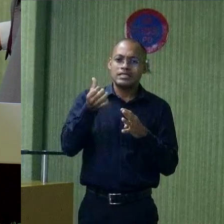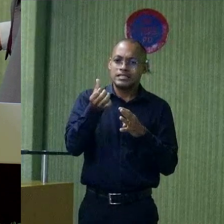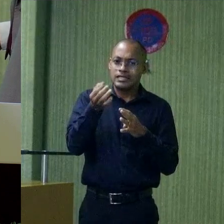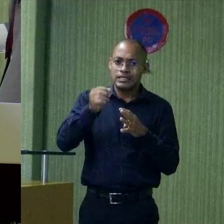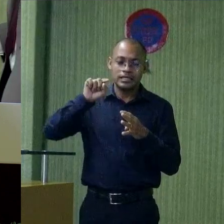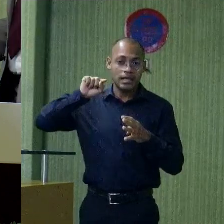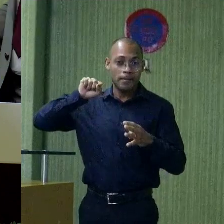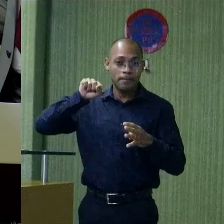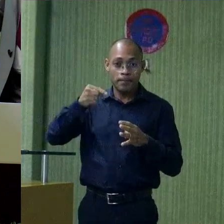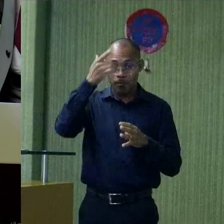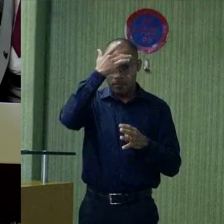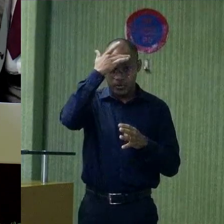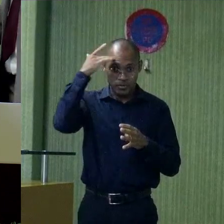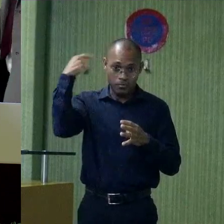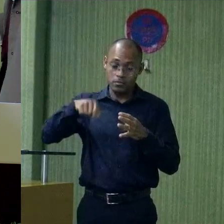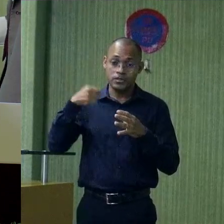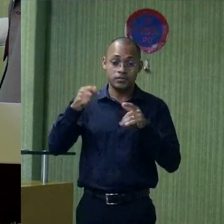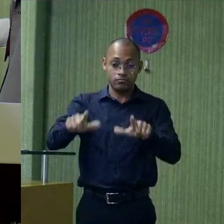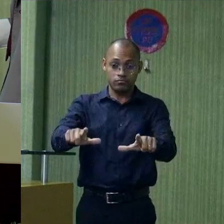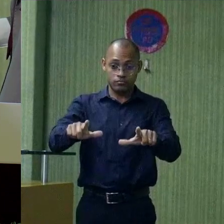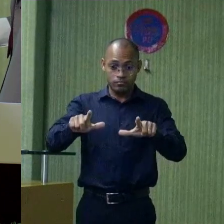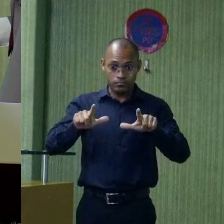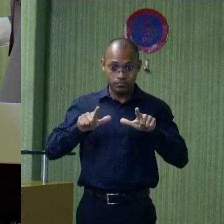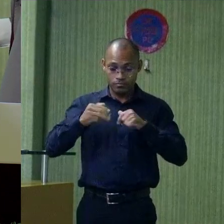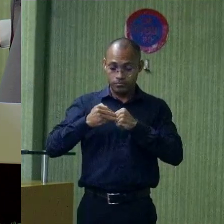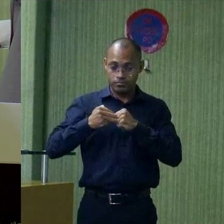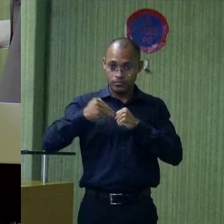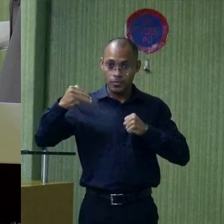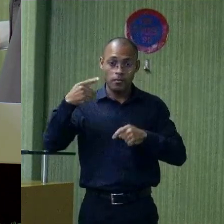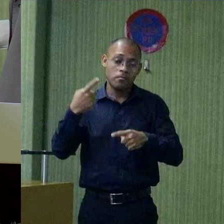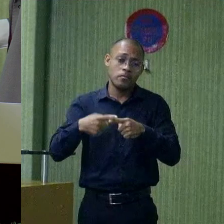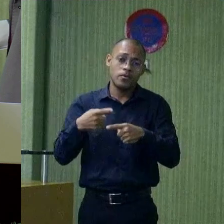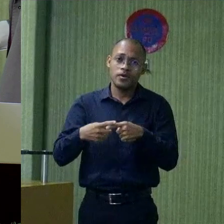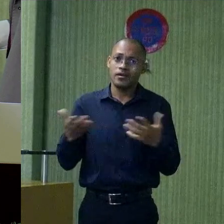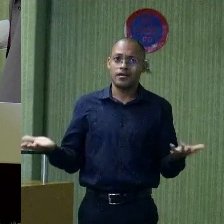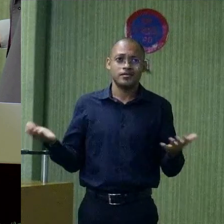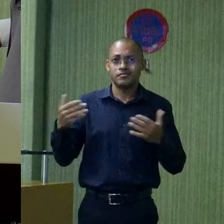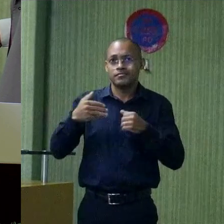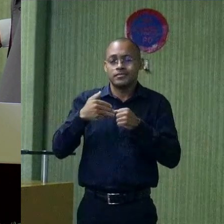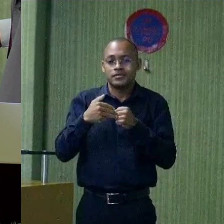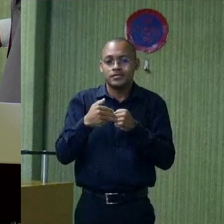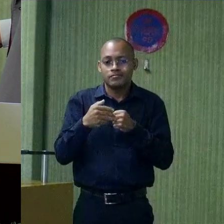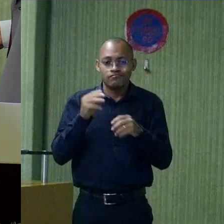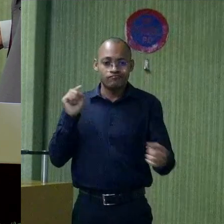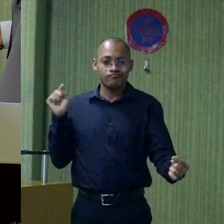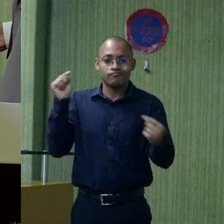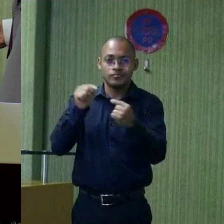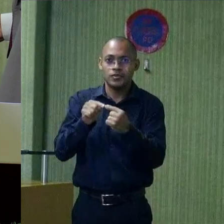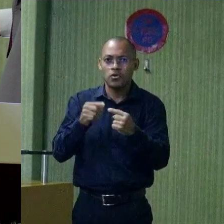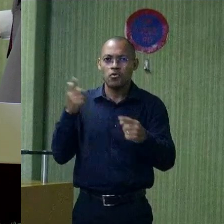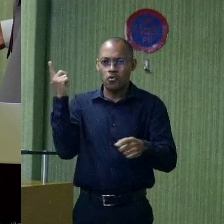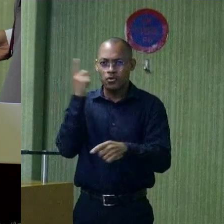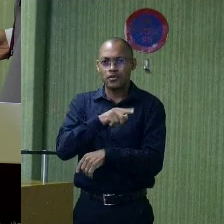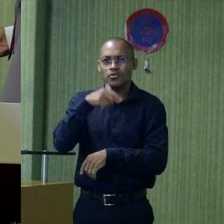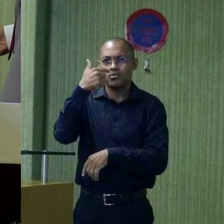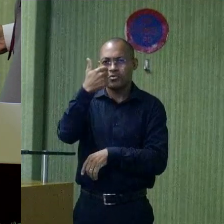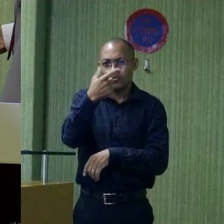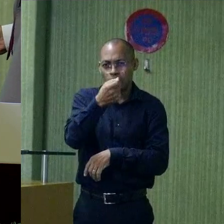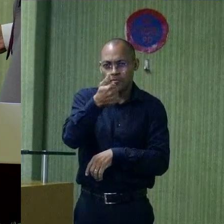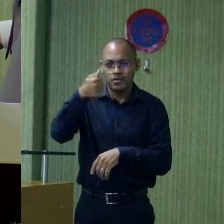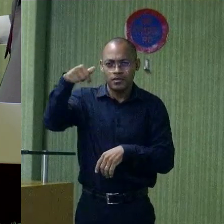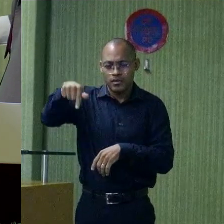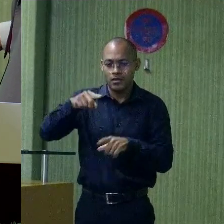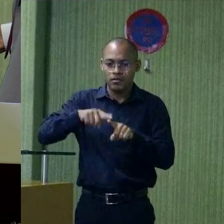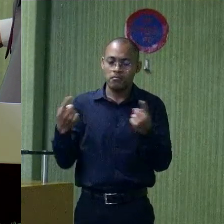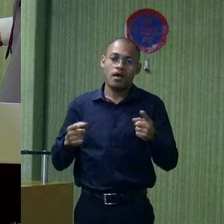mestre isso tá sendo até questionado porque essa meta ela chegou a ser superada em 2017 mas teve uma queda não